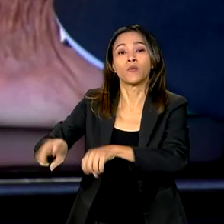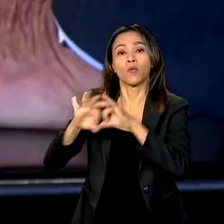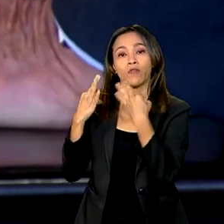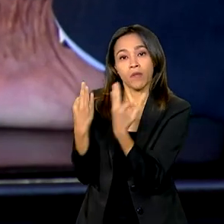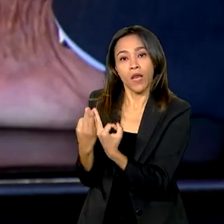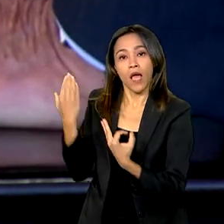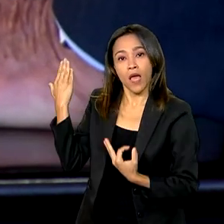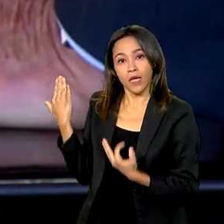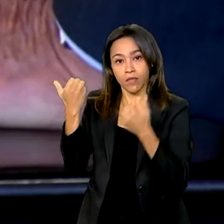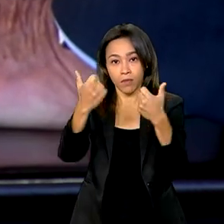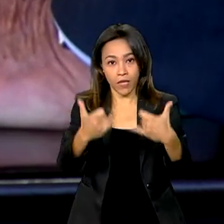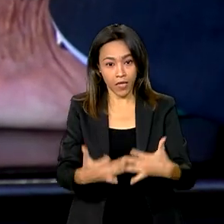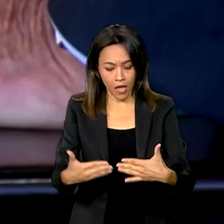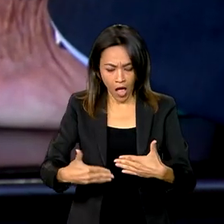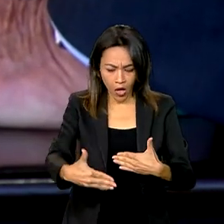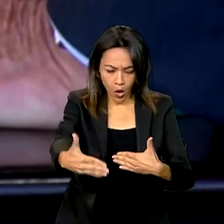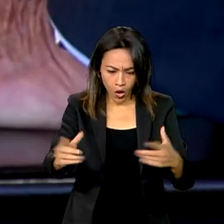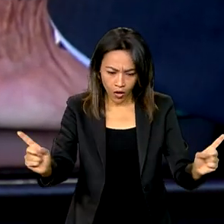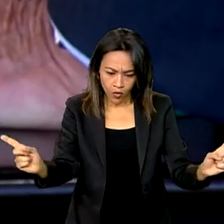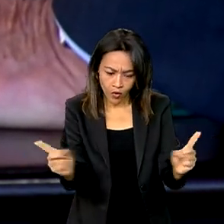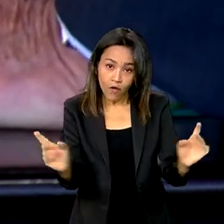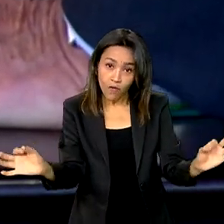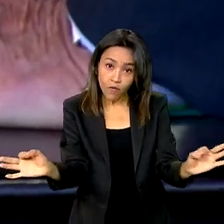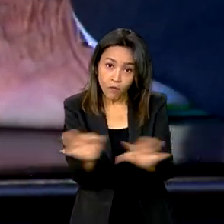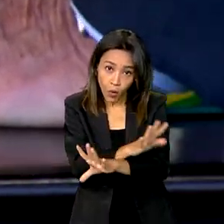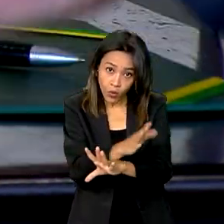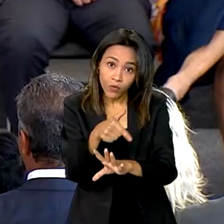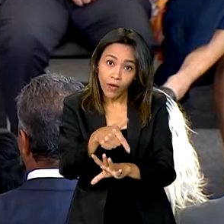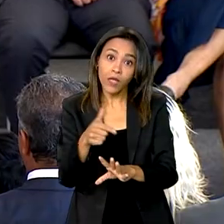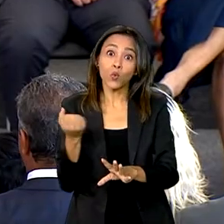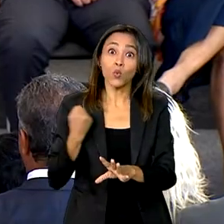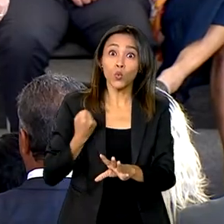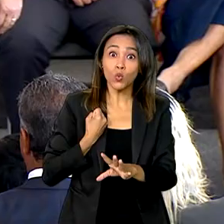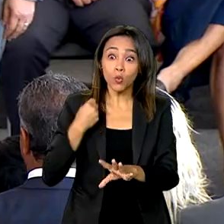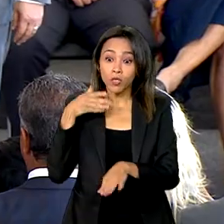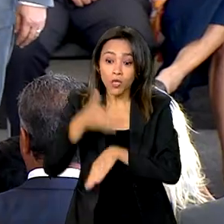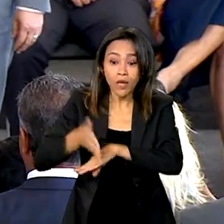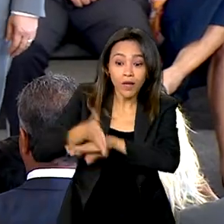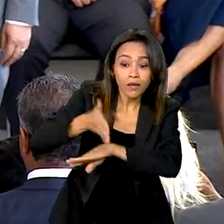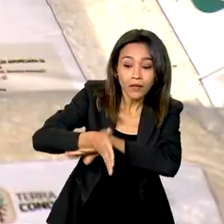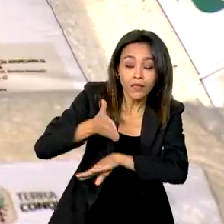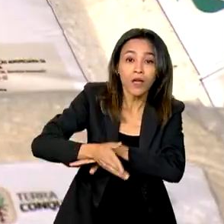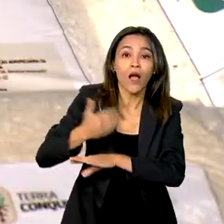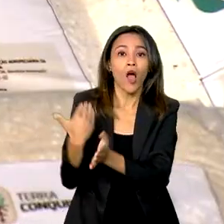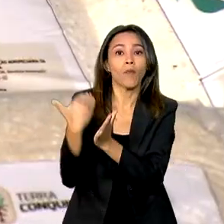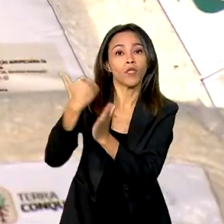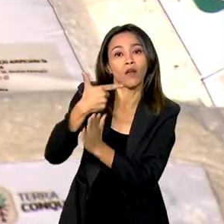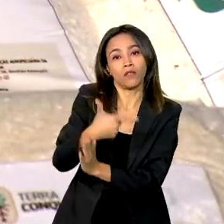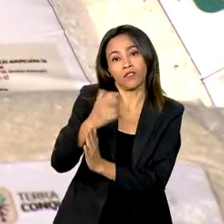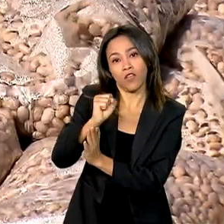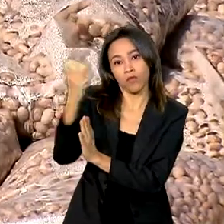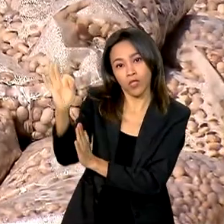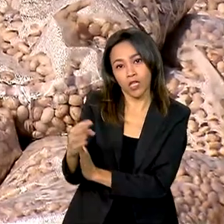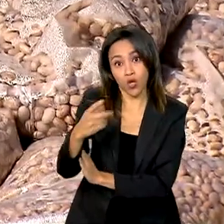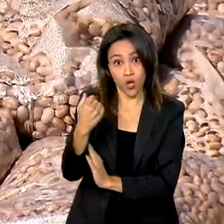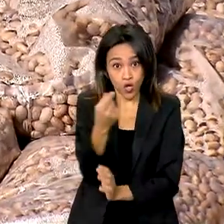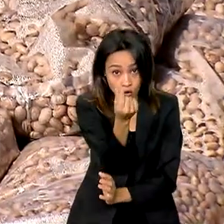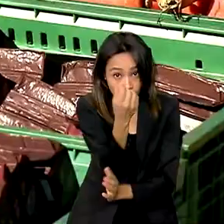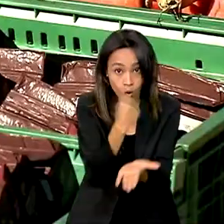na safra que está terminando agora, o número de operações cresceu 28% e o valor contratado